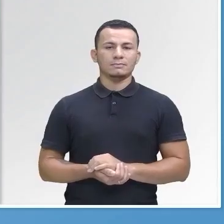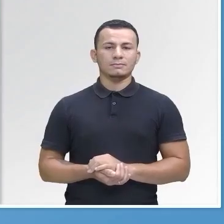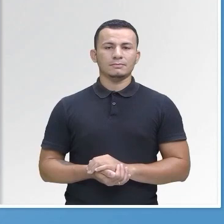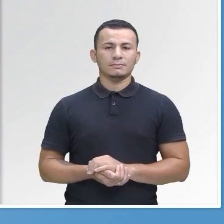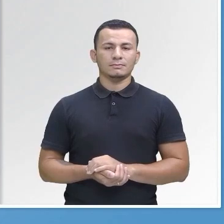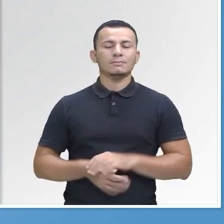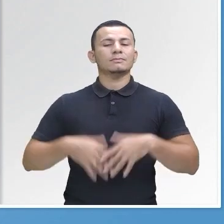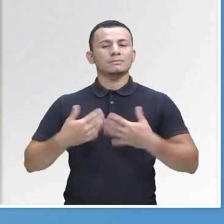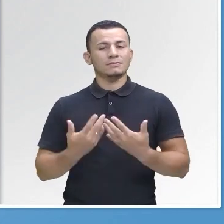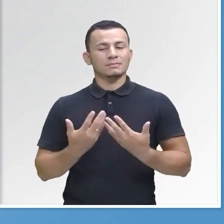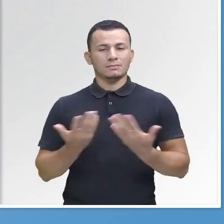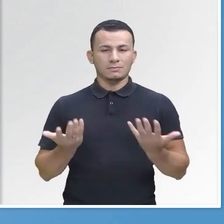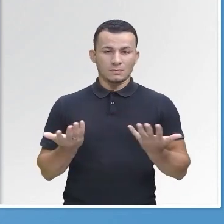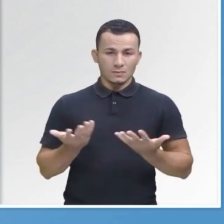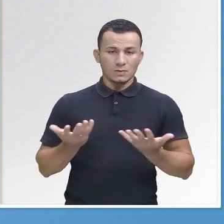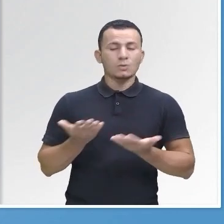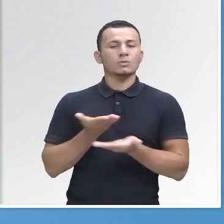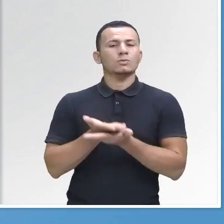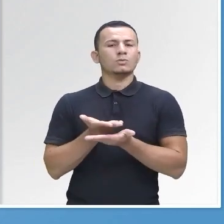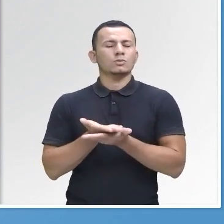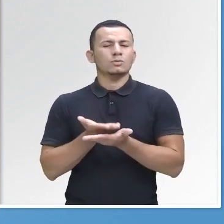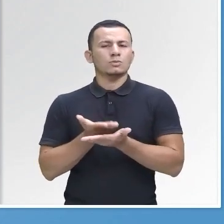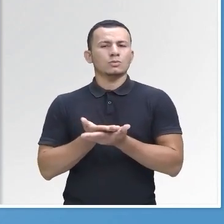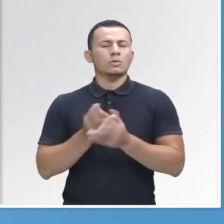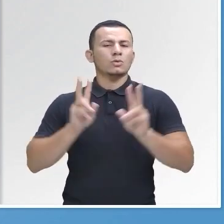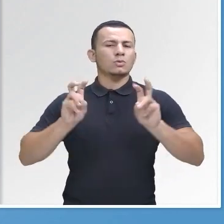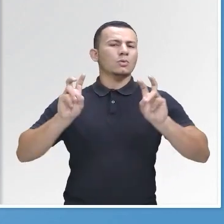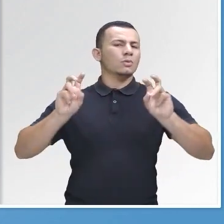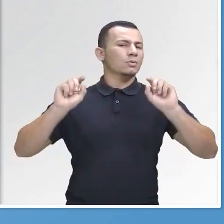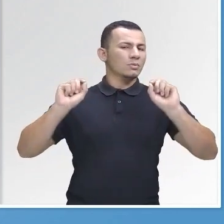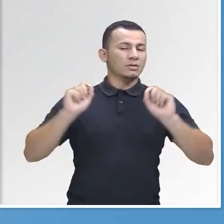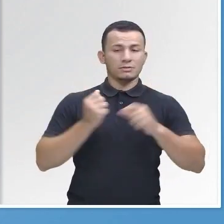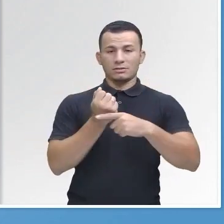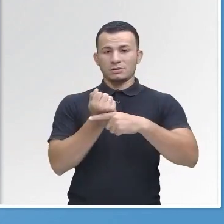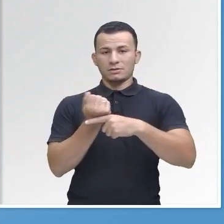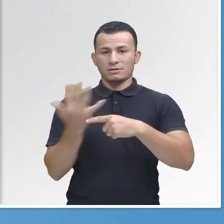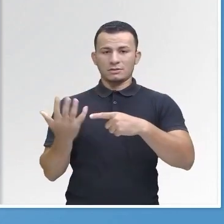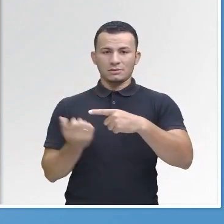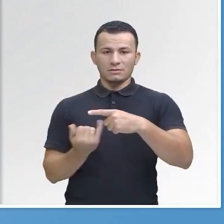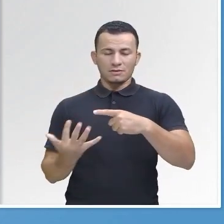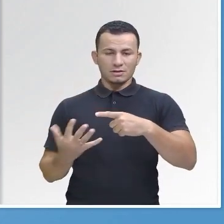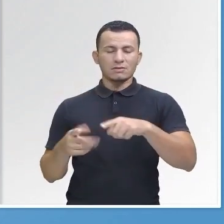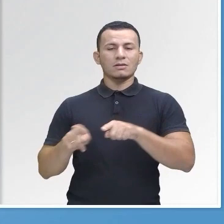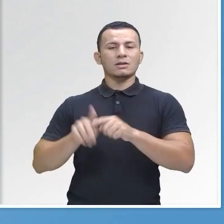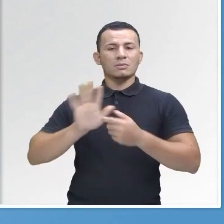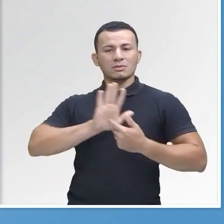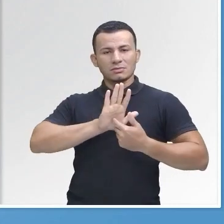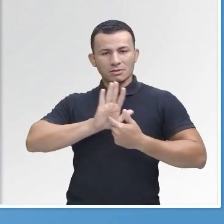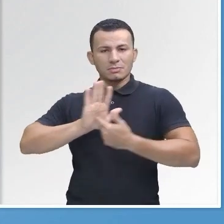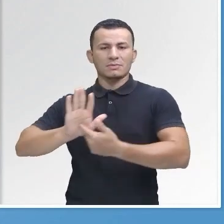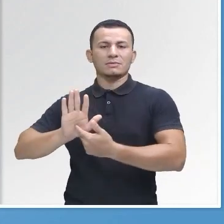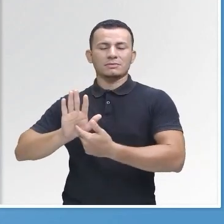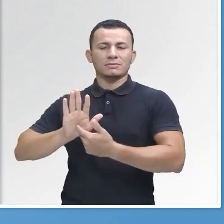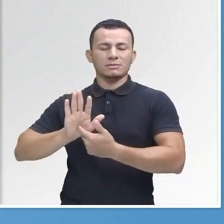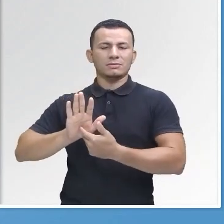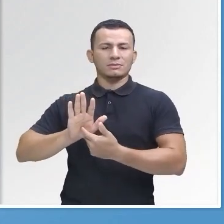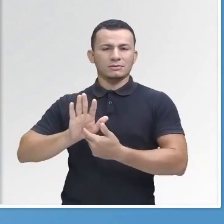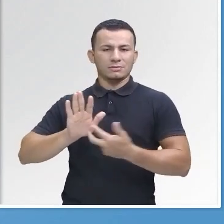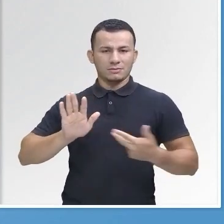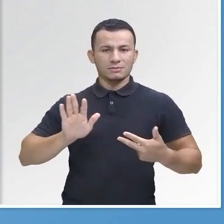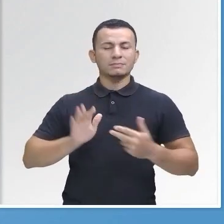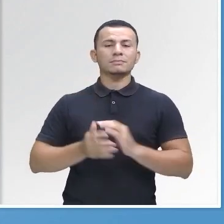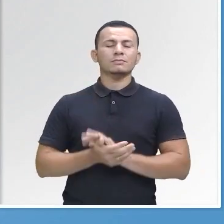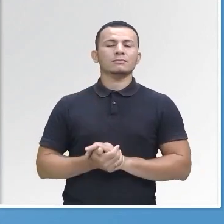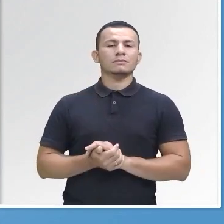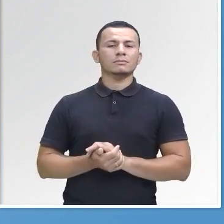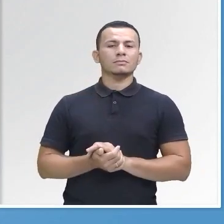Muito bem, e na aula de hoje nós falamos sobre o quê? Sobre frações e suas representações. Bom, uma das coisas